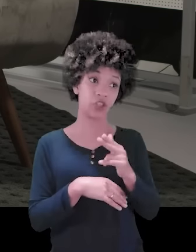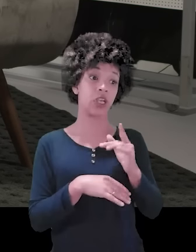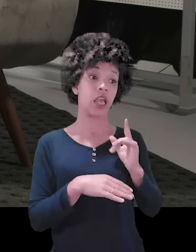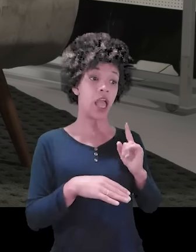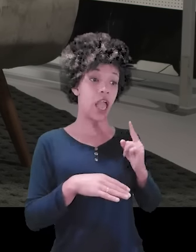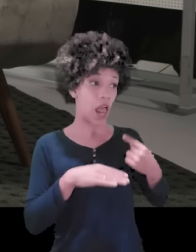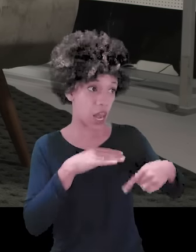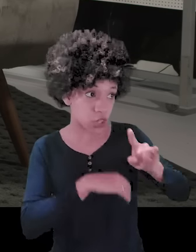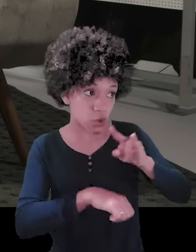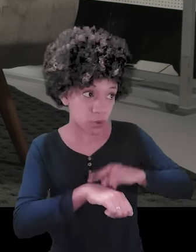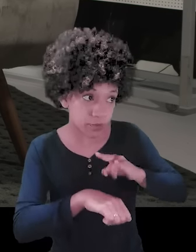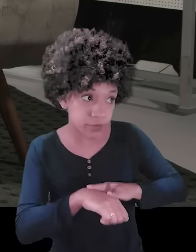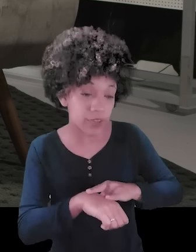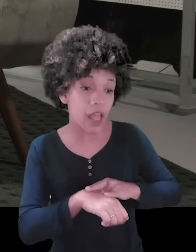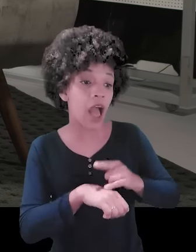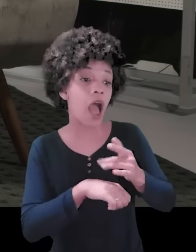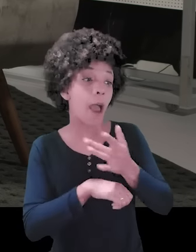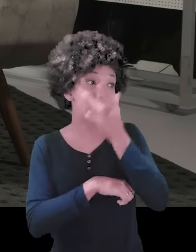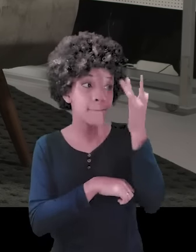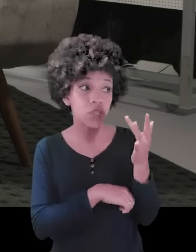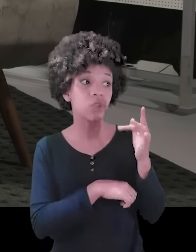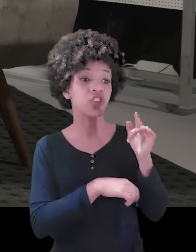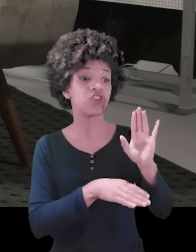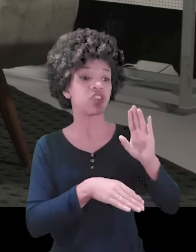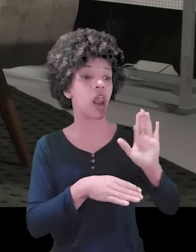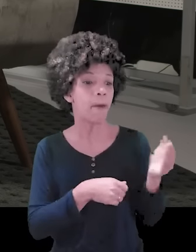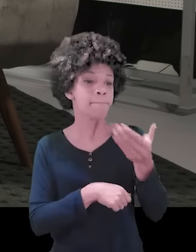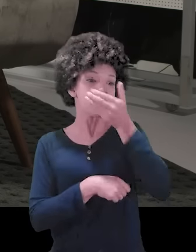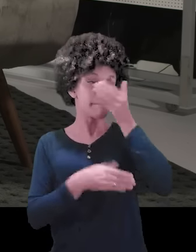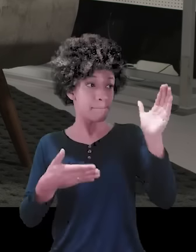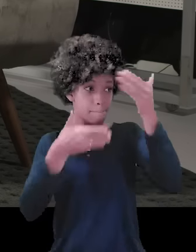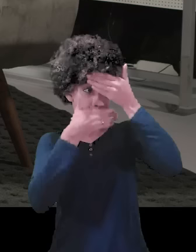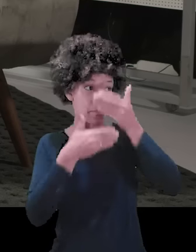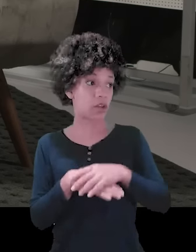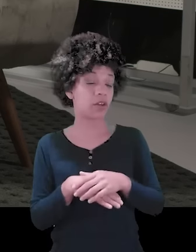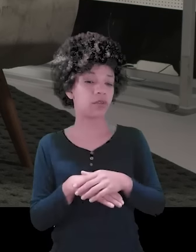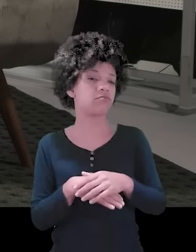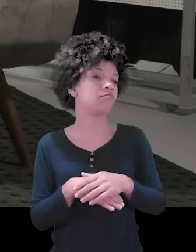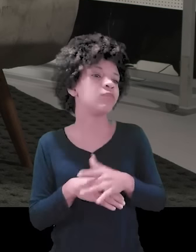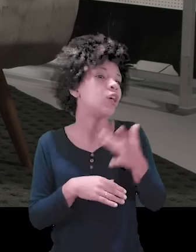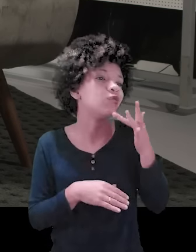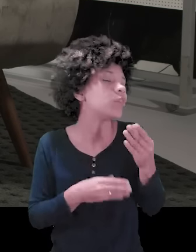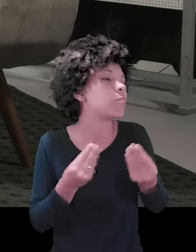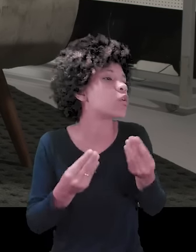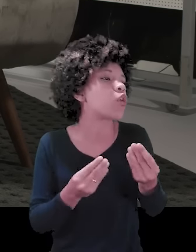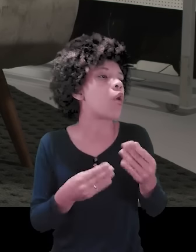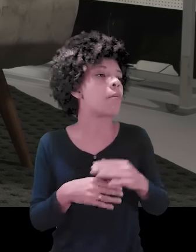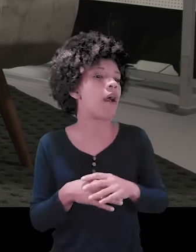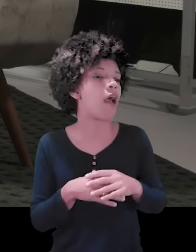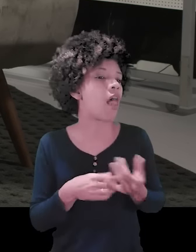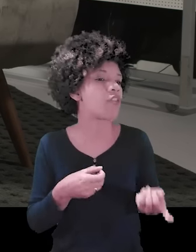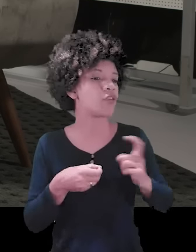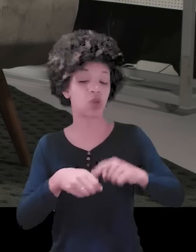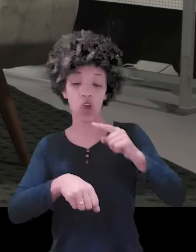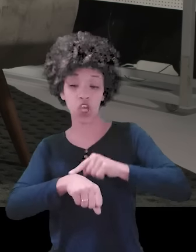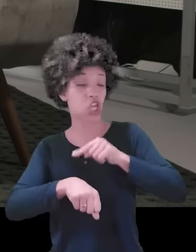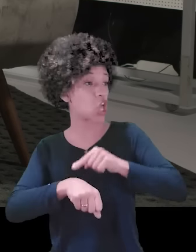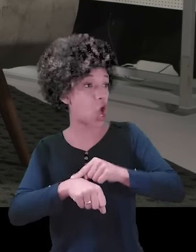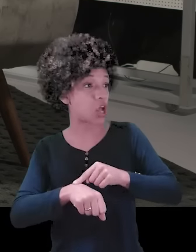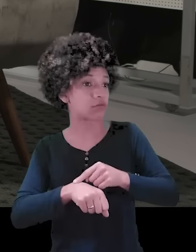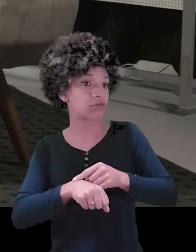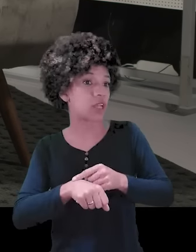ela entrou alguém lá dentro colocou uma burca nela não tem como a gente saber como é que tava saiu que horas ela